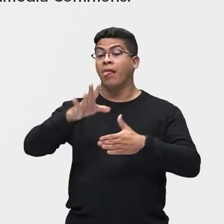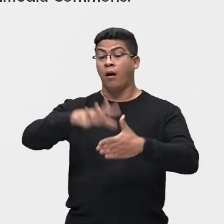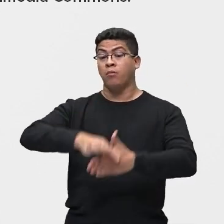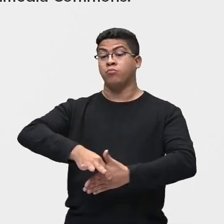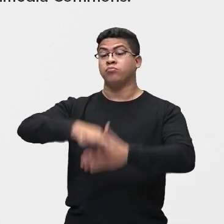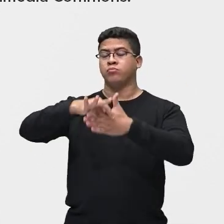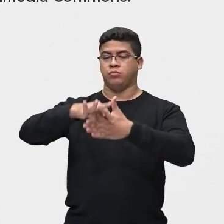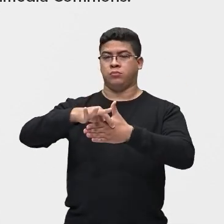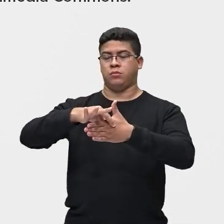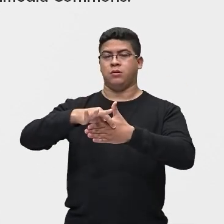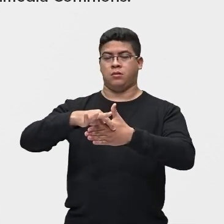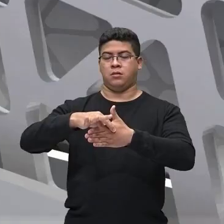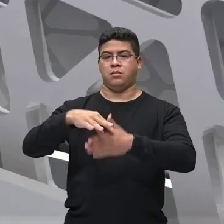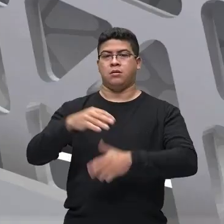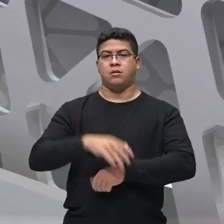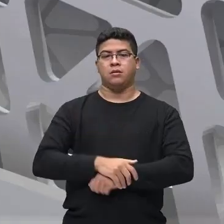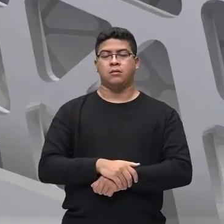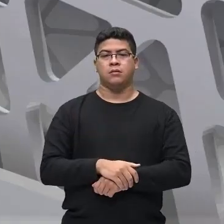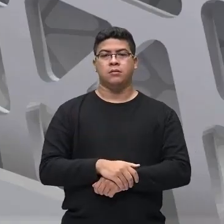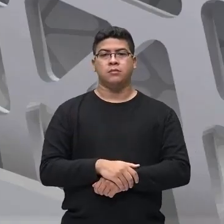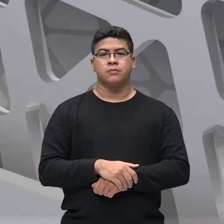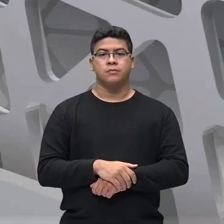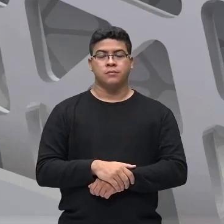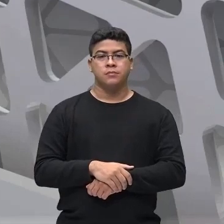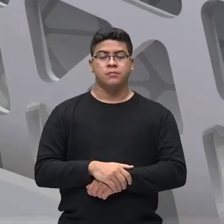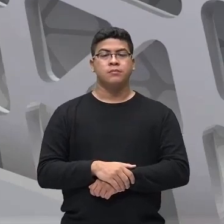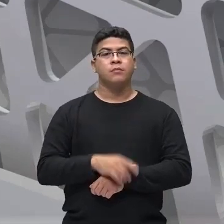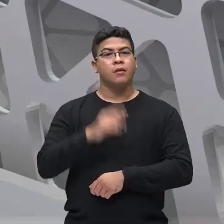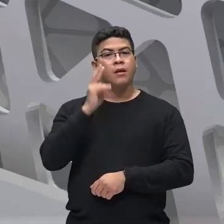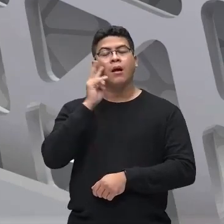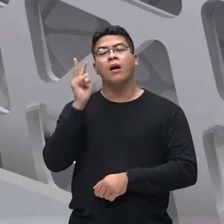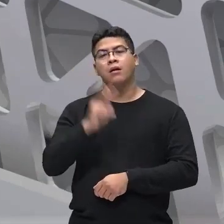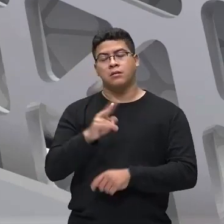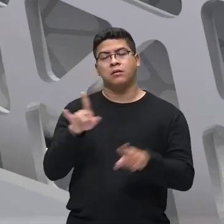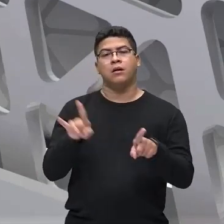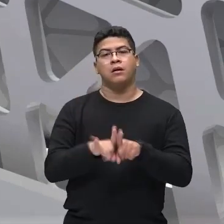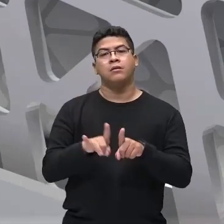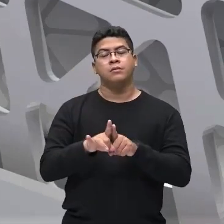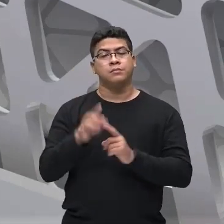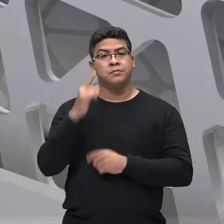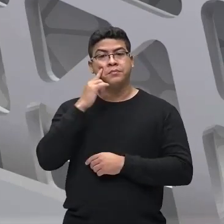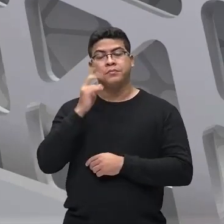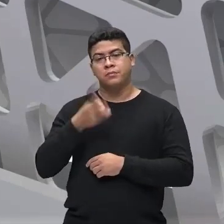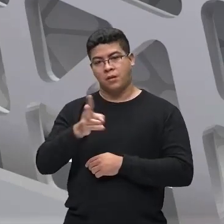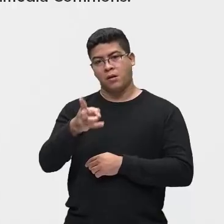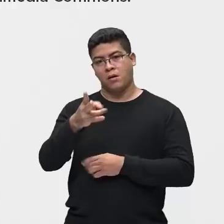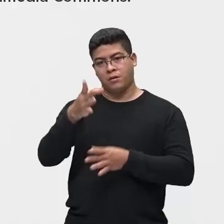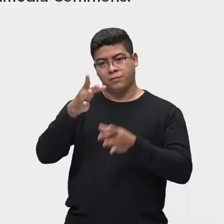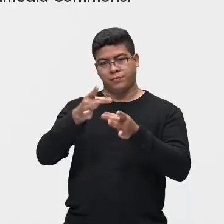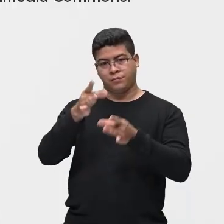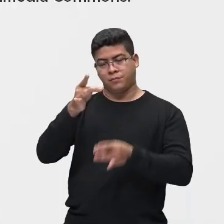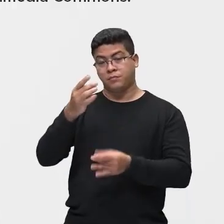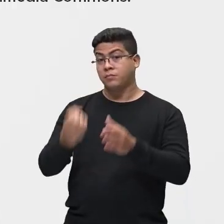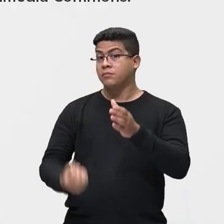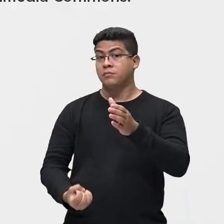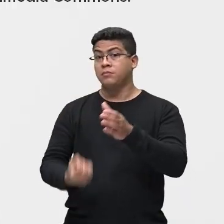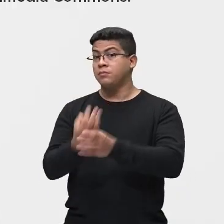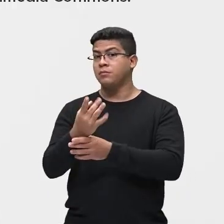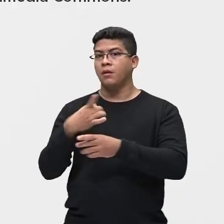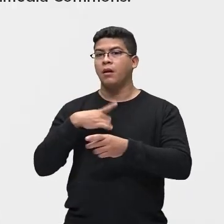ou Gurudev. E vamos continuar vendo sobre ele. Ele fundou